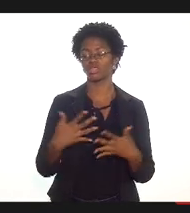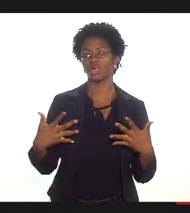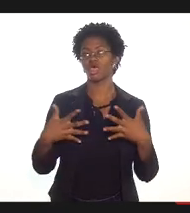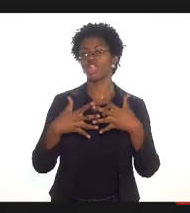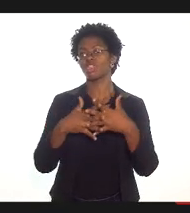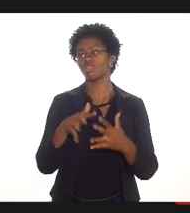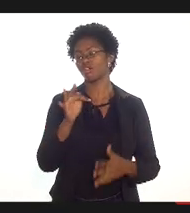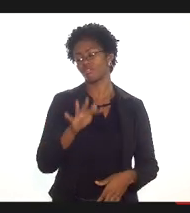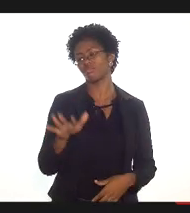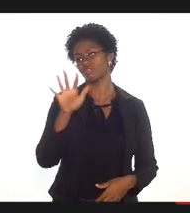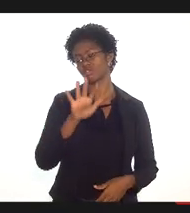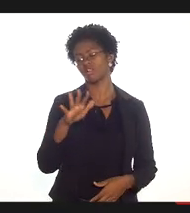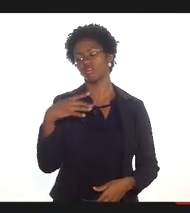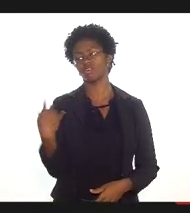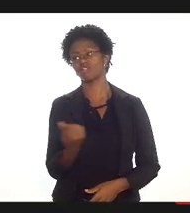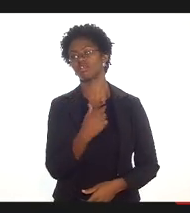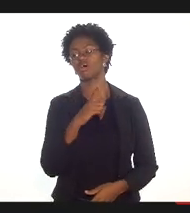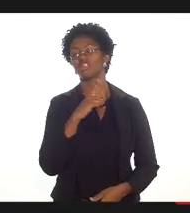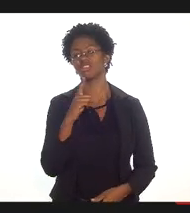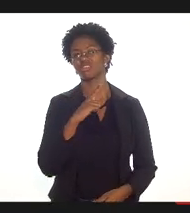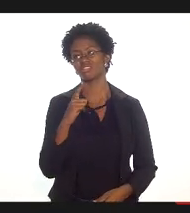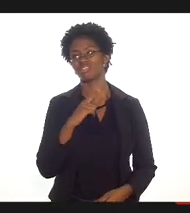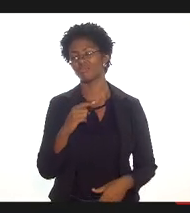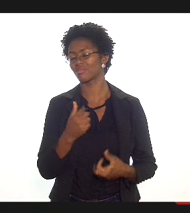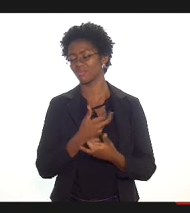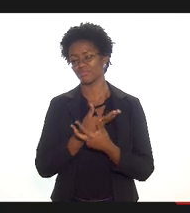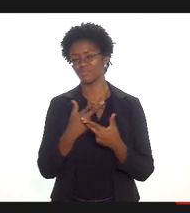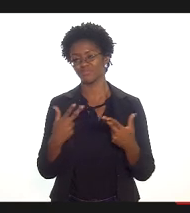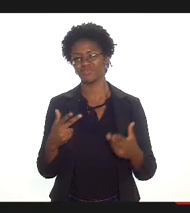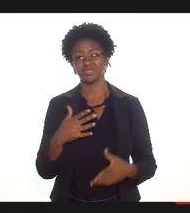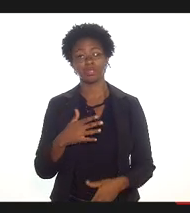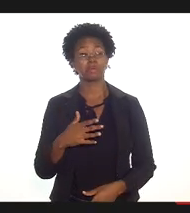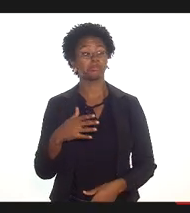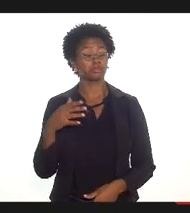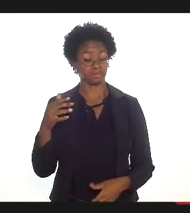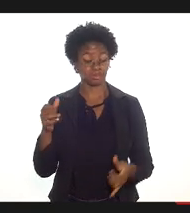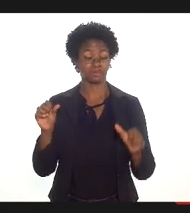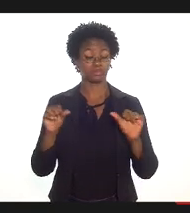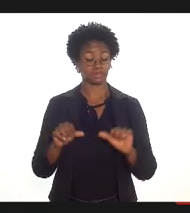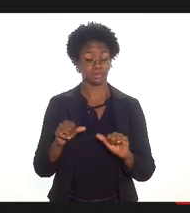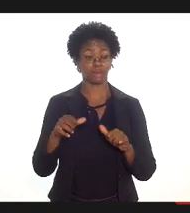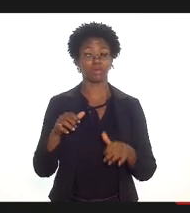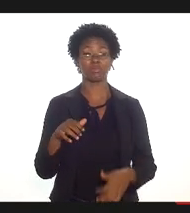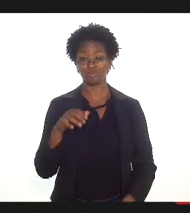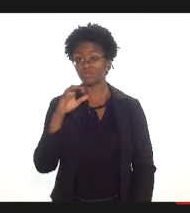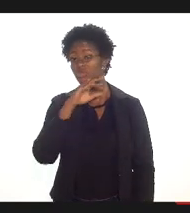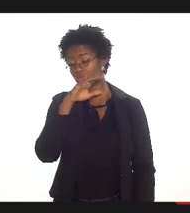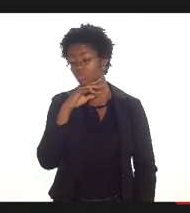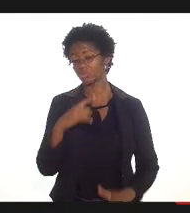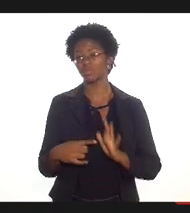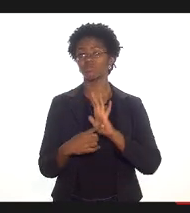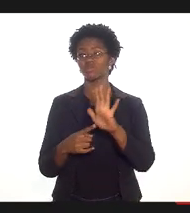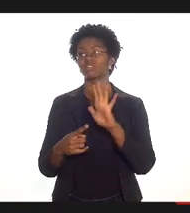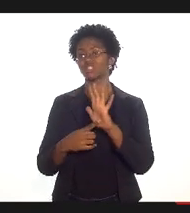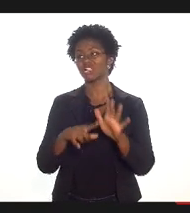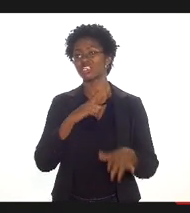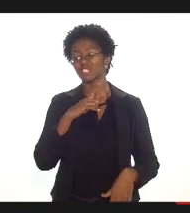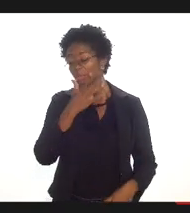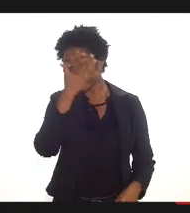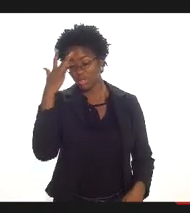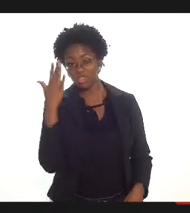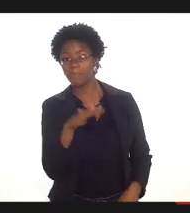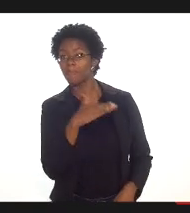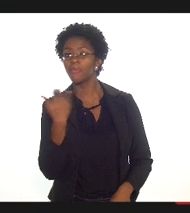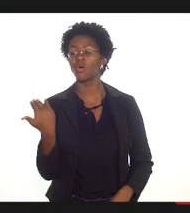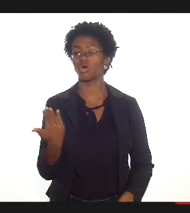federal. A gente tem elementos gravíssimos que nós podemos estar colocados, inclusive que levaram pacientes a óbito. O